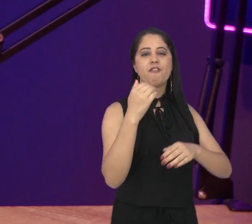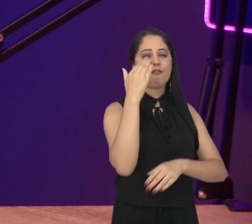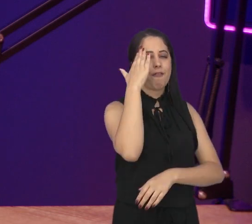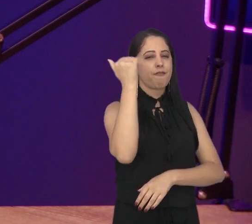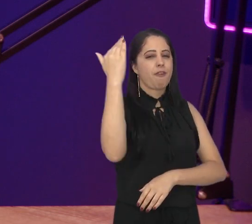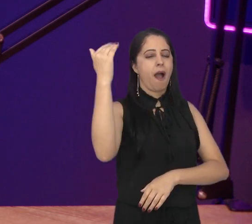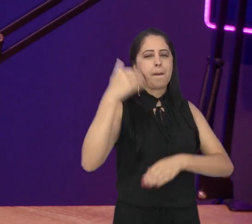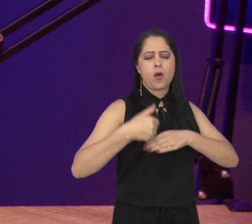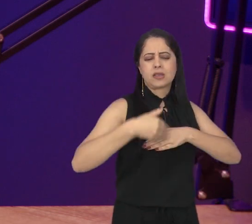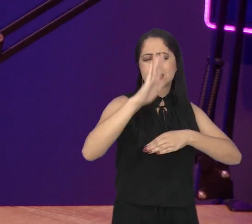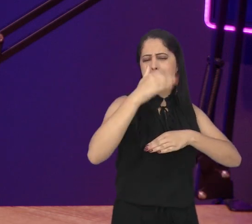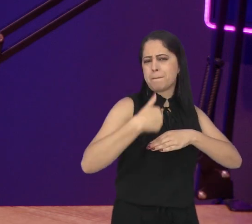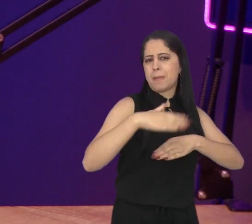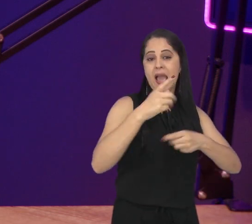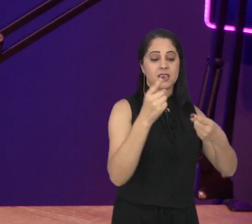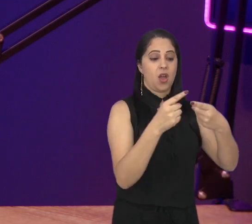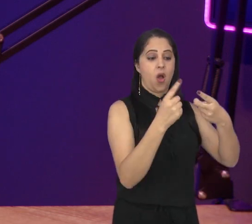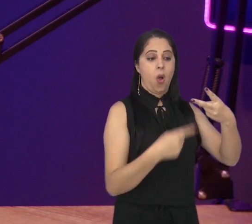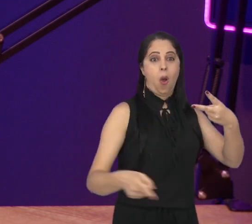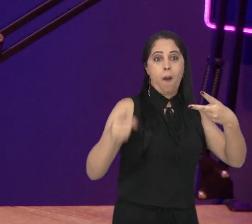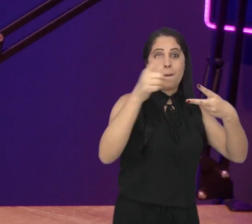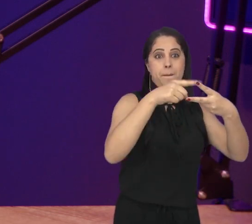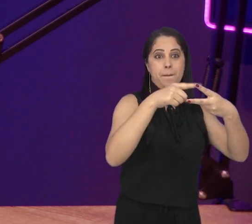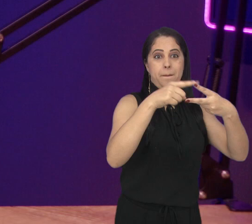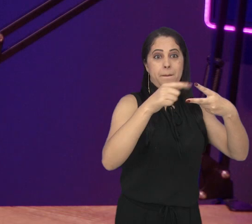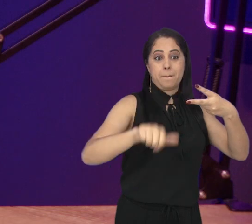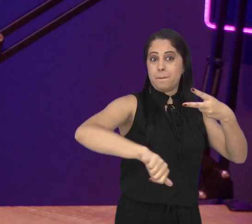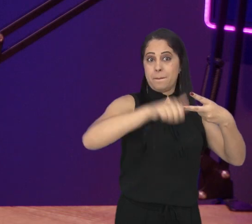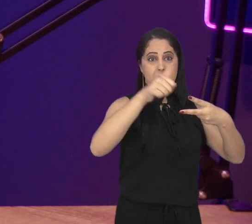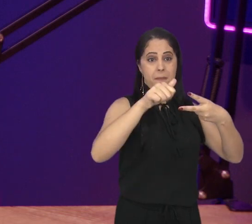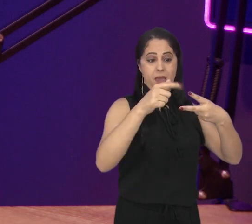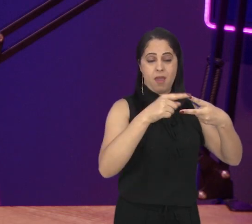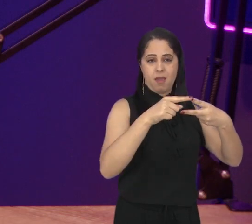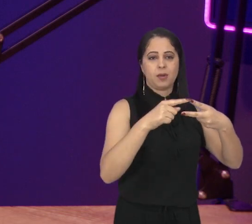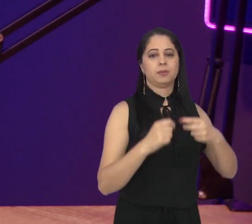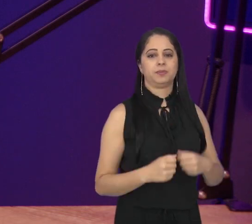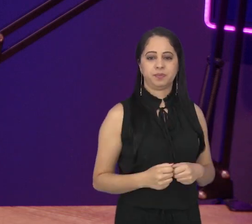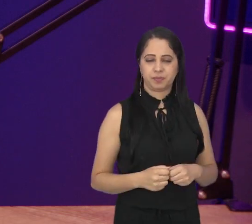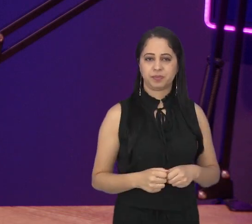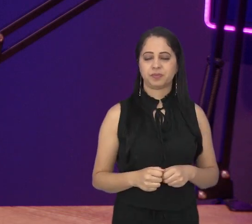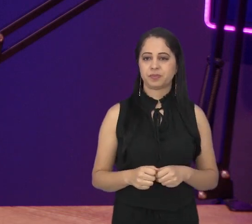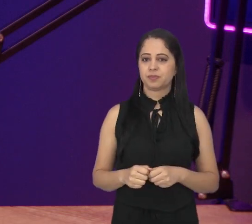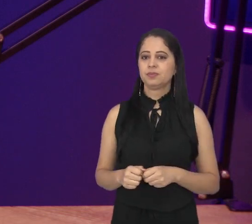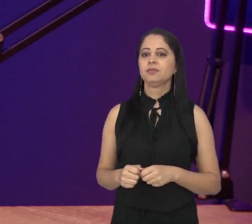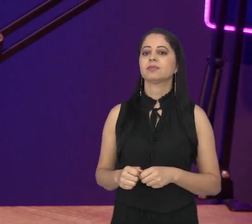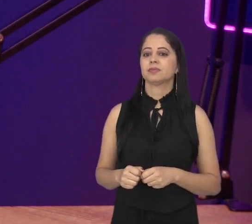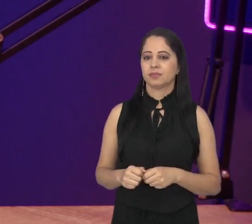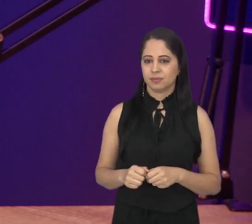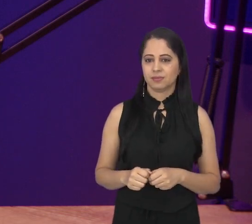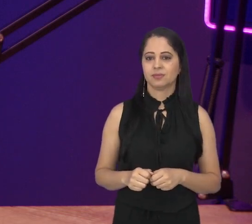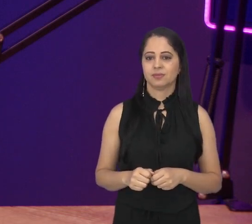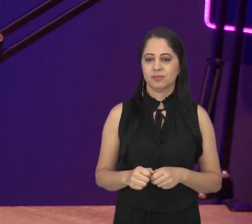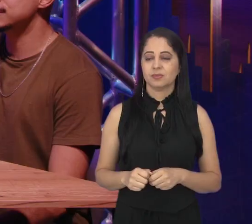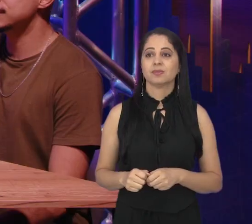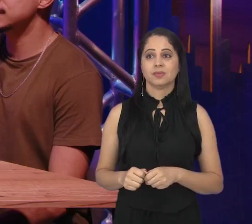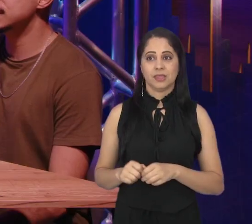mas eu acredito que Round Six ainda continua como uma série mais assistida da Netflix, e é uma série sul-coreana.